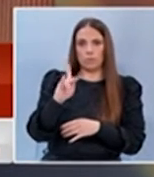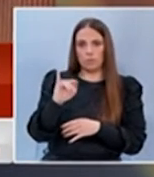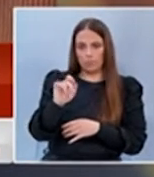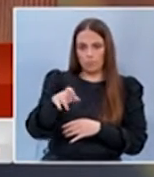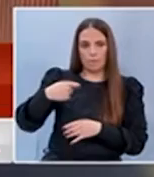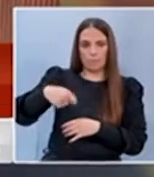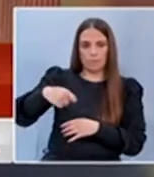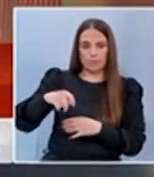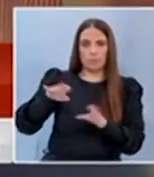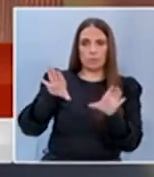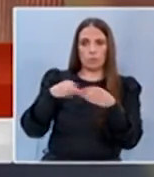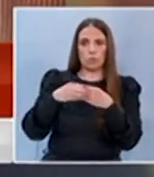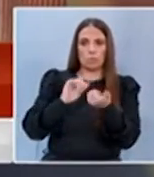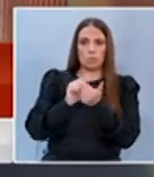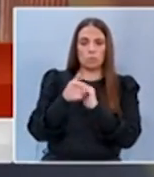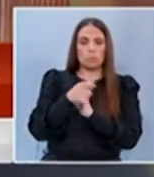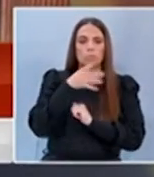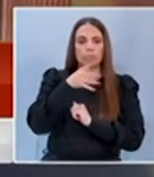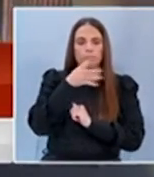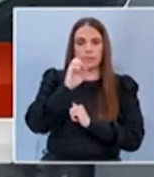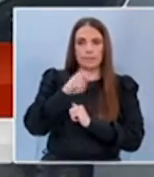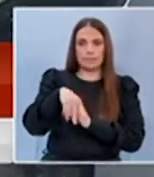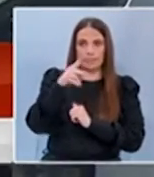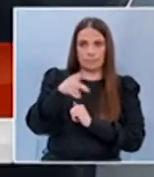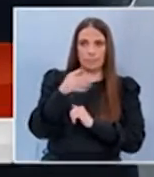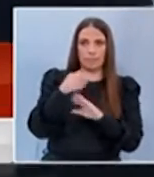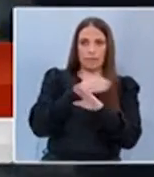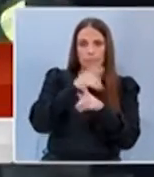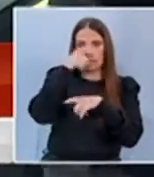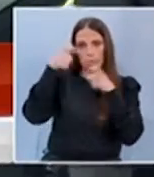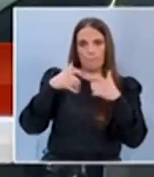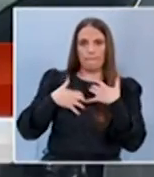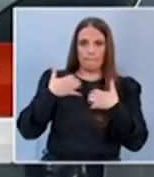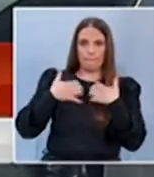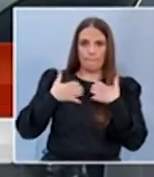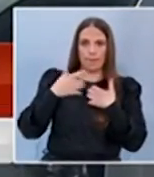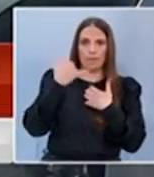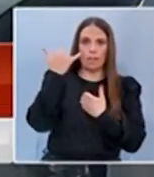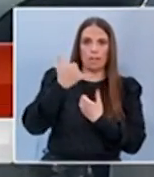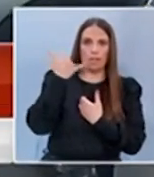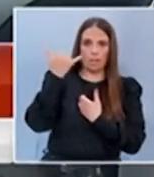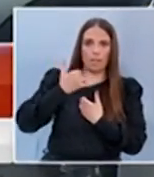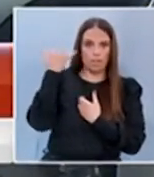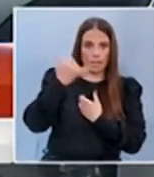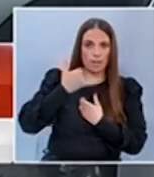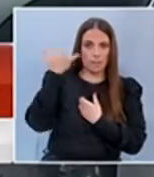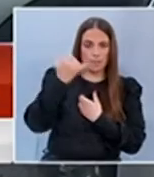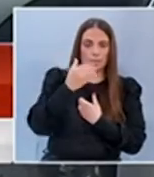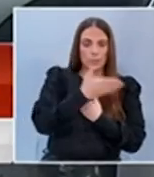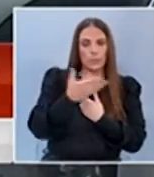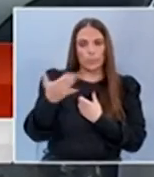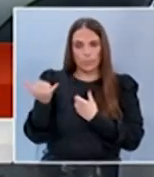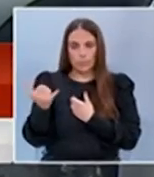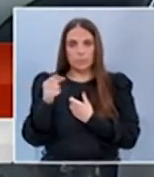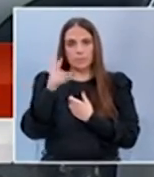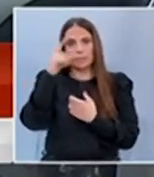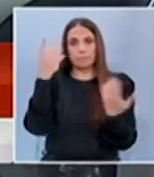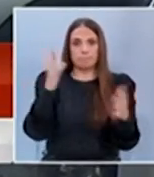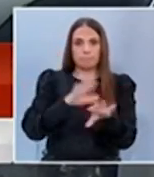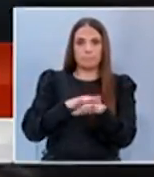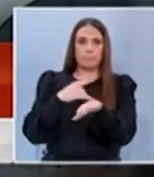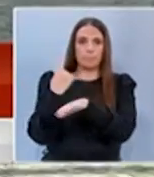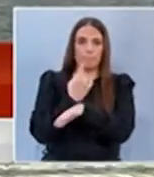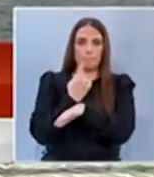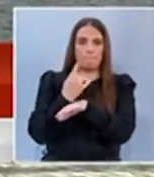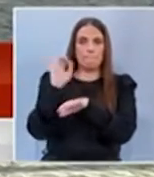Grupo Desportivo de Pontevel, relatou à CMTV que houve pessoas em desespero a ligar consecutivamente para o 112, perante a demora da